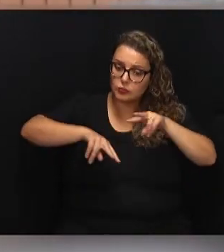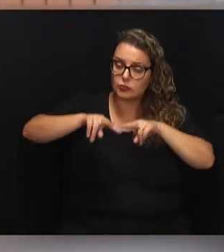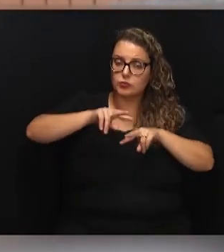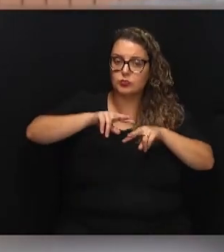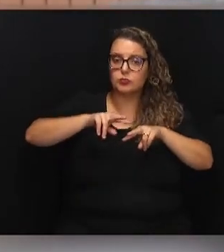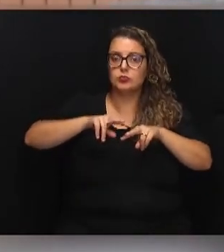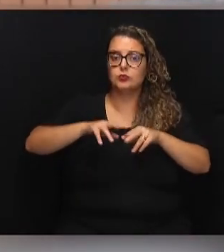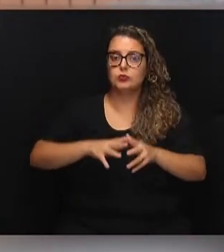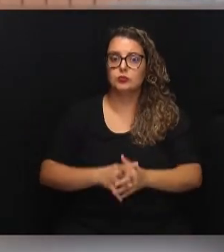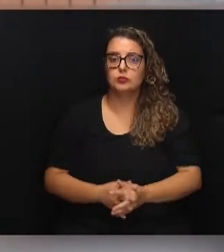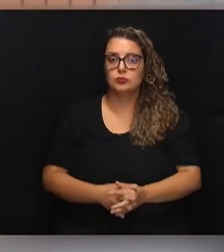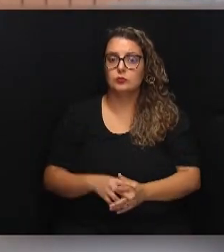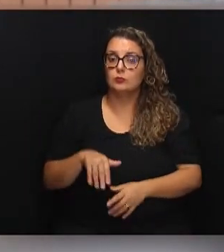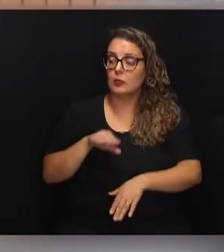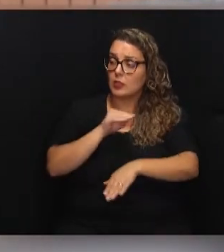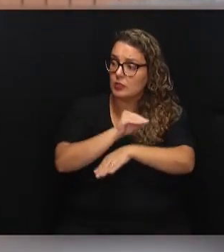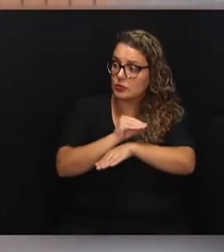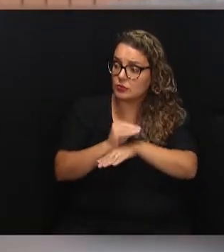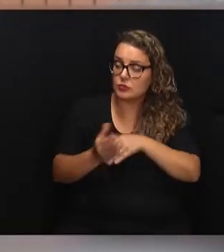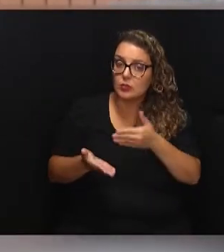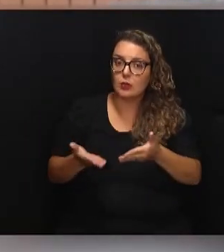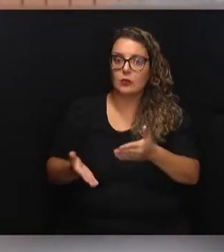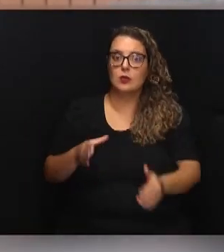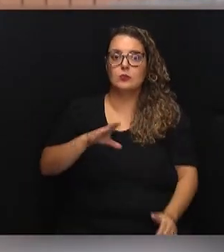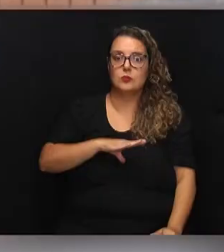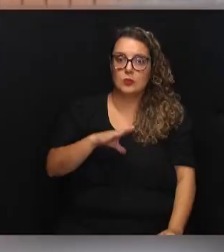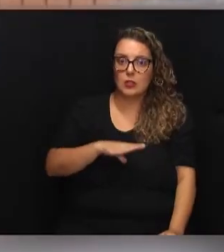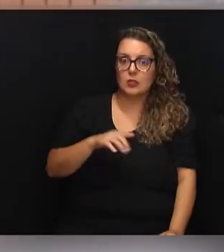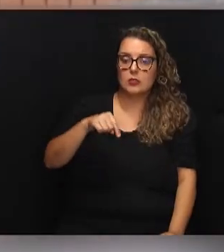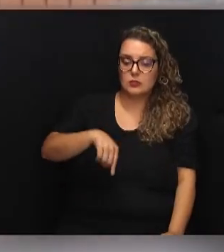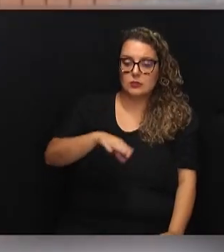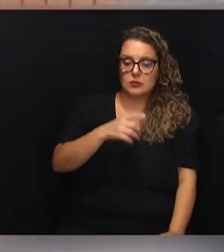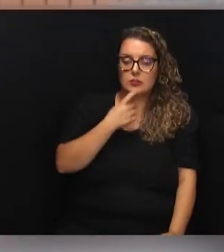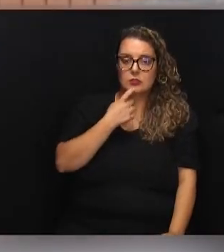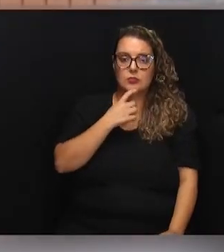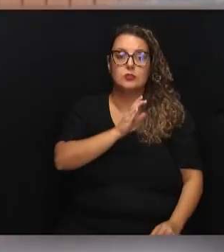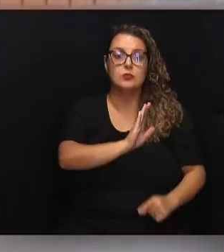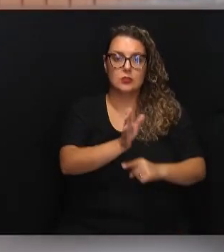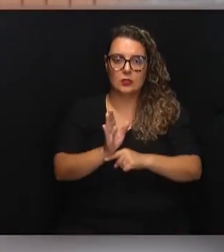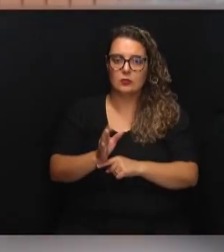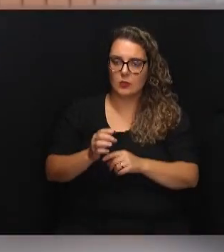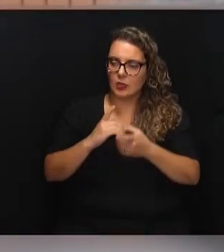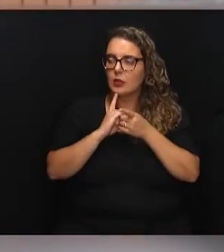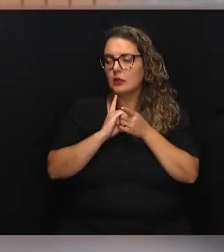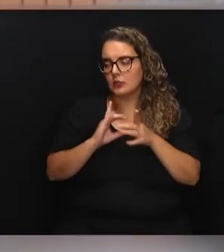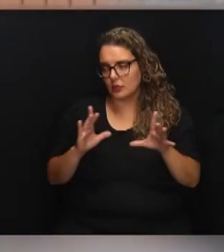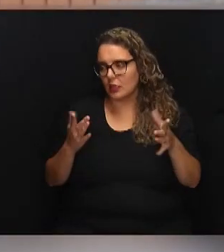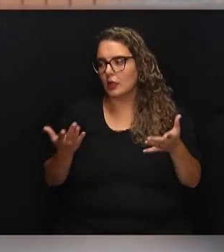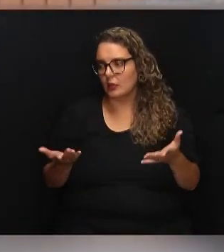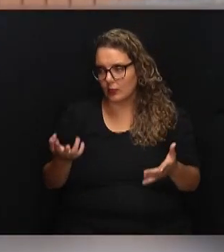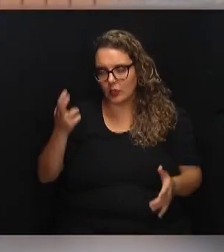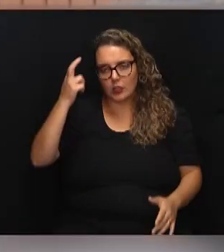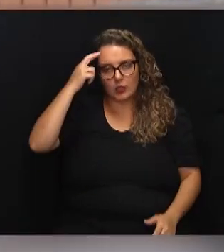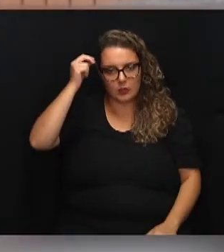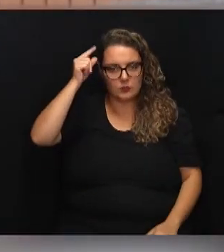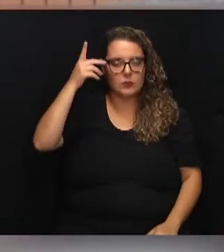mais cuidadoso para o cinema aqui em Campinas e fazer com que a gente possa democratizar essa cultura,